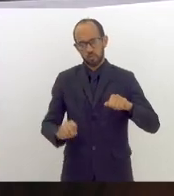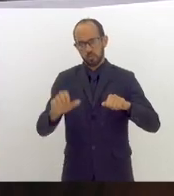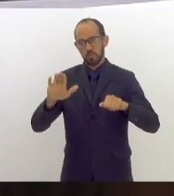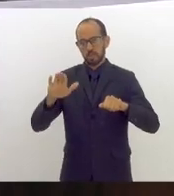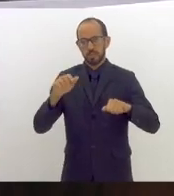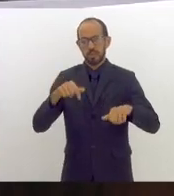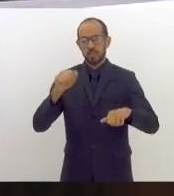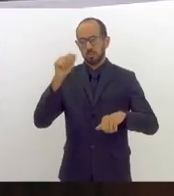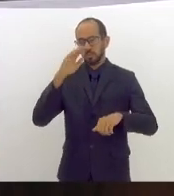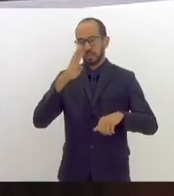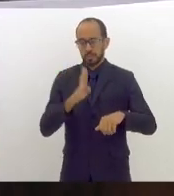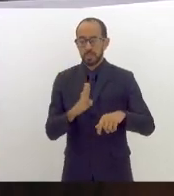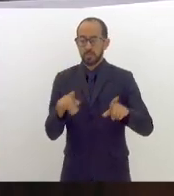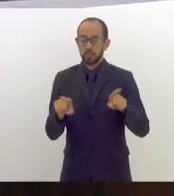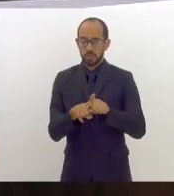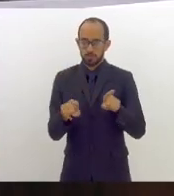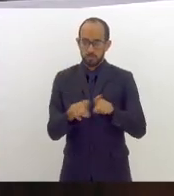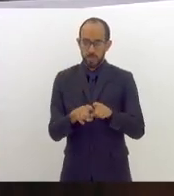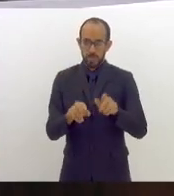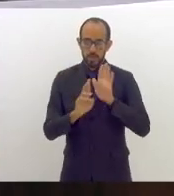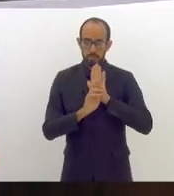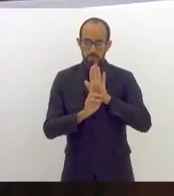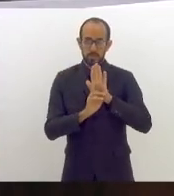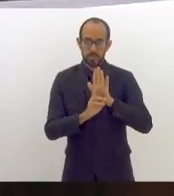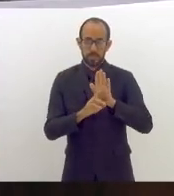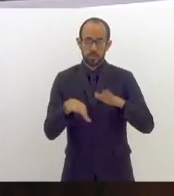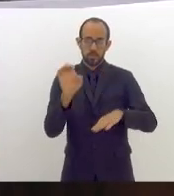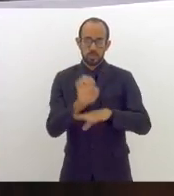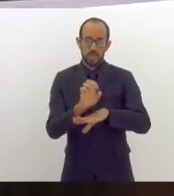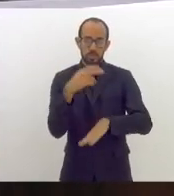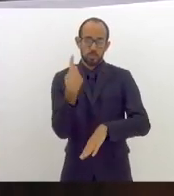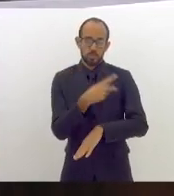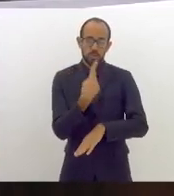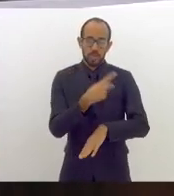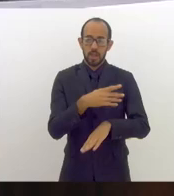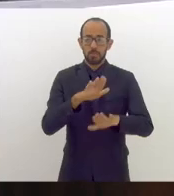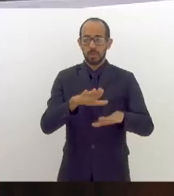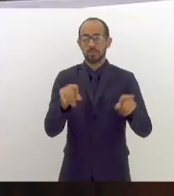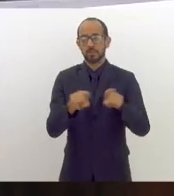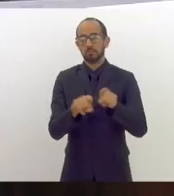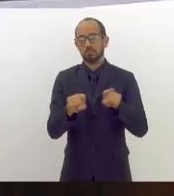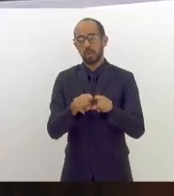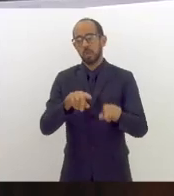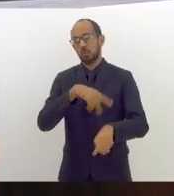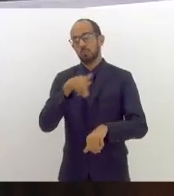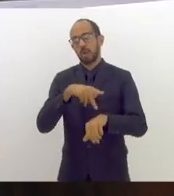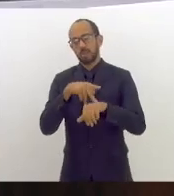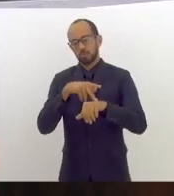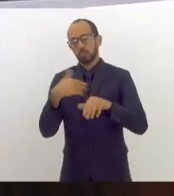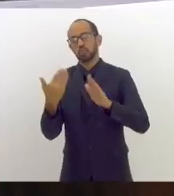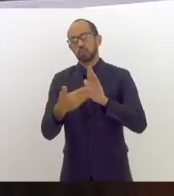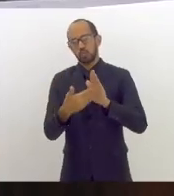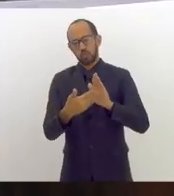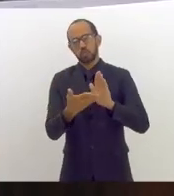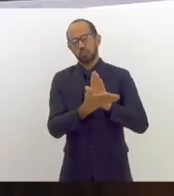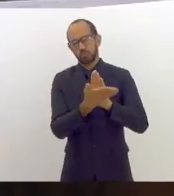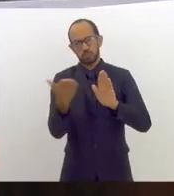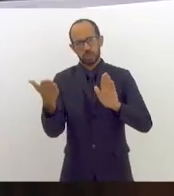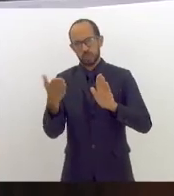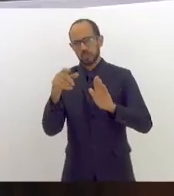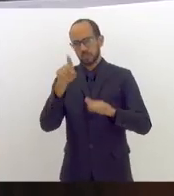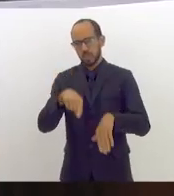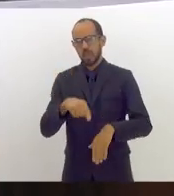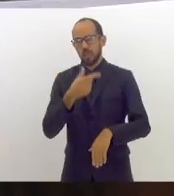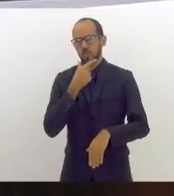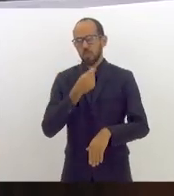brasileiro ele representa não só o estado dele mas representa esse país aqui representa Com certeza todos vocês porque é um homem